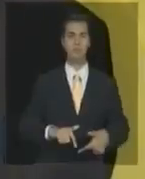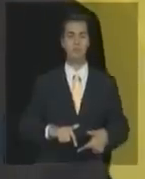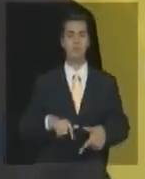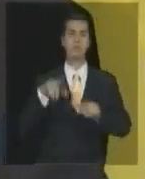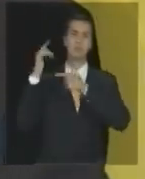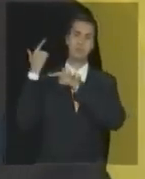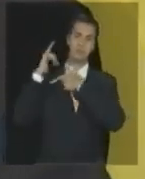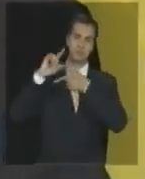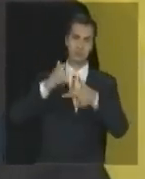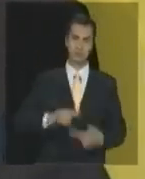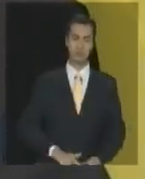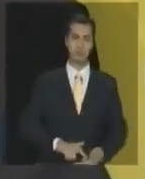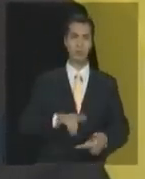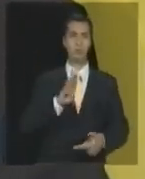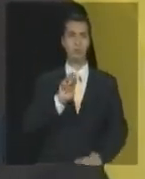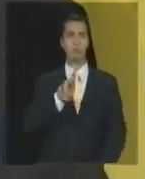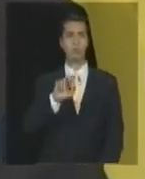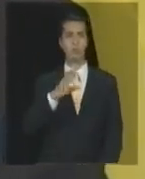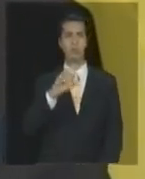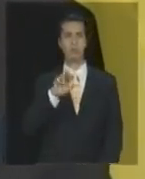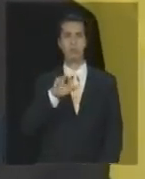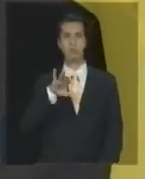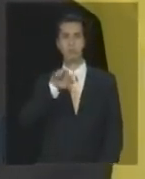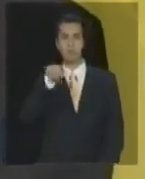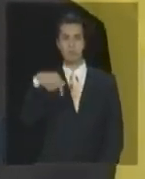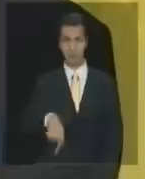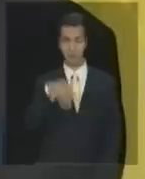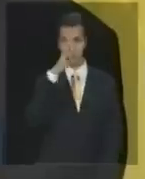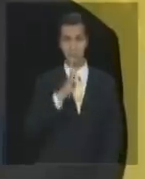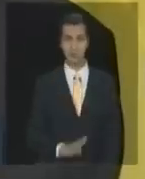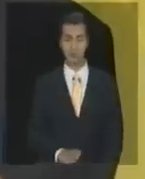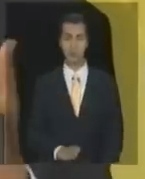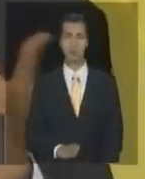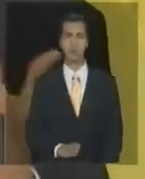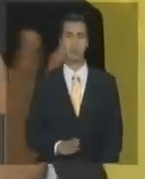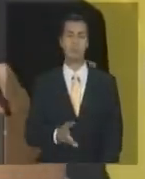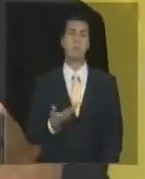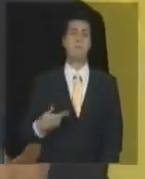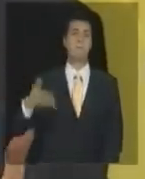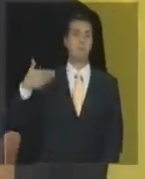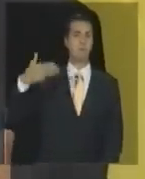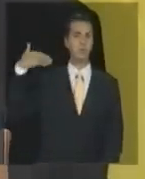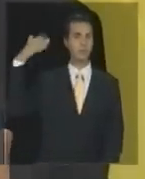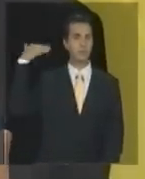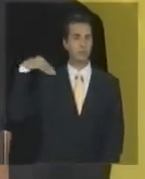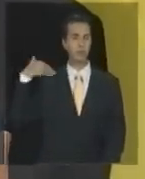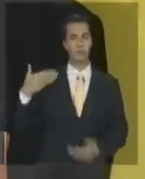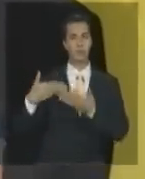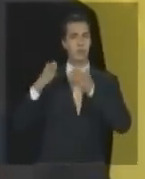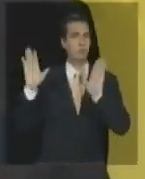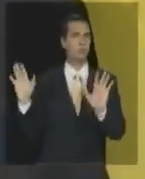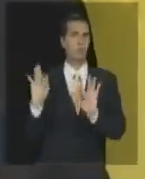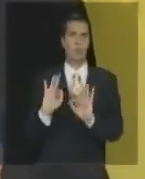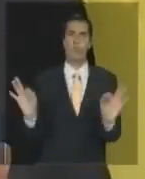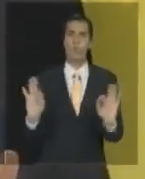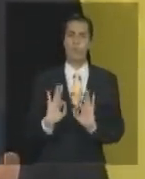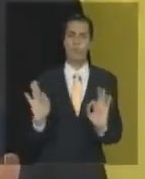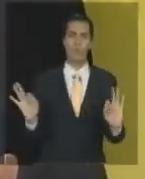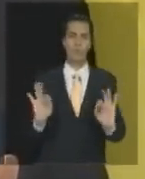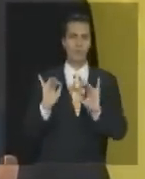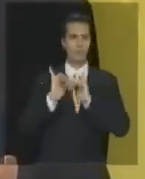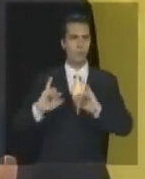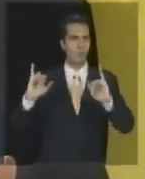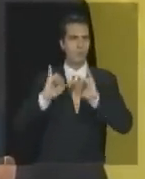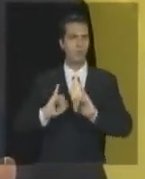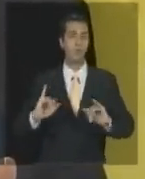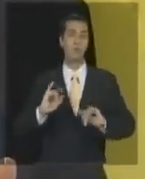a tradição da burocracia no Brasil, no passado, nunca foi de abertura. Nós começamos